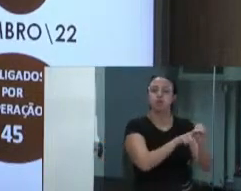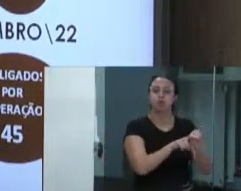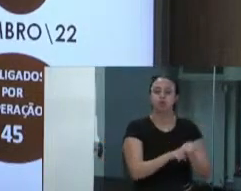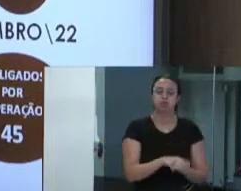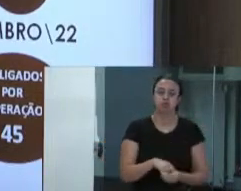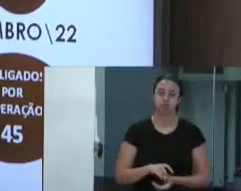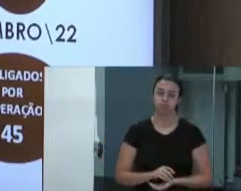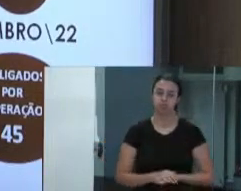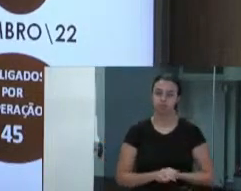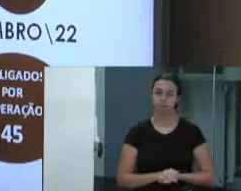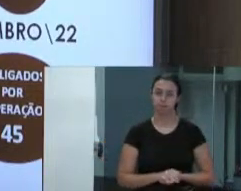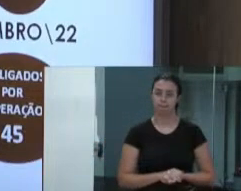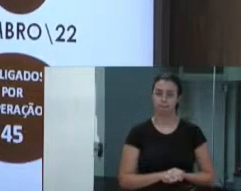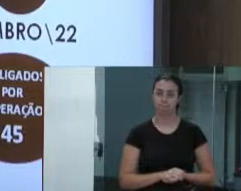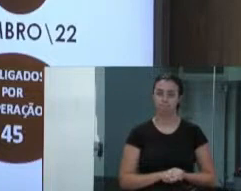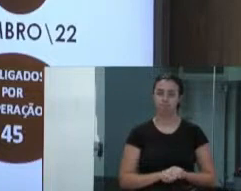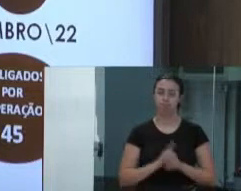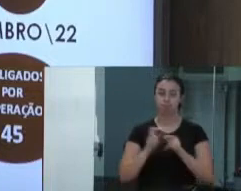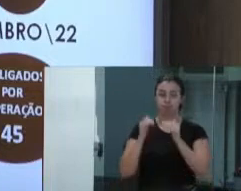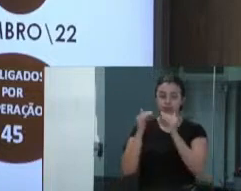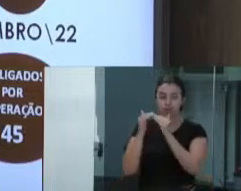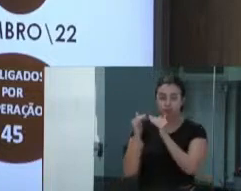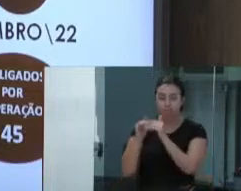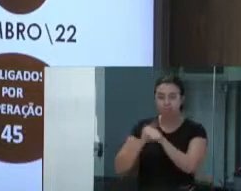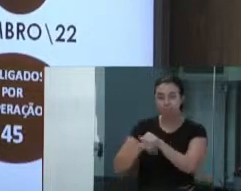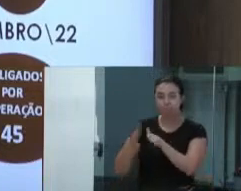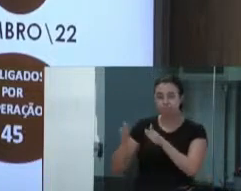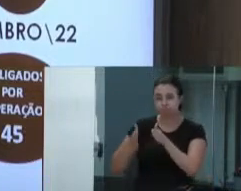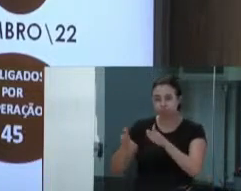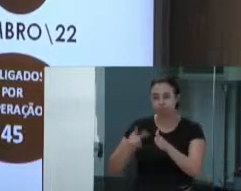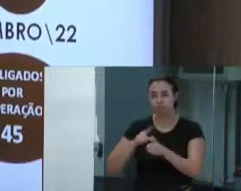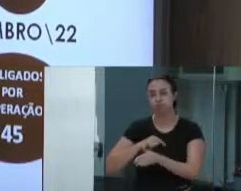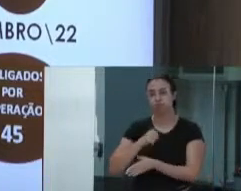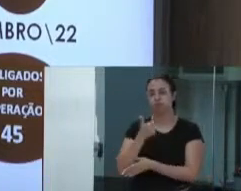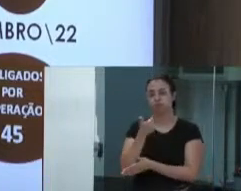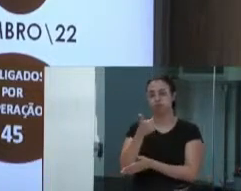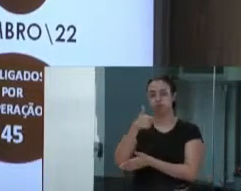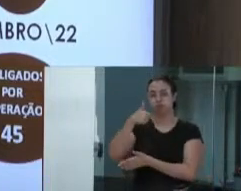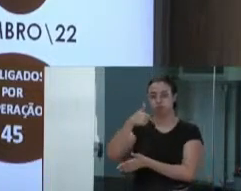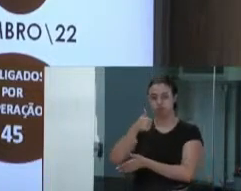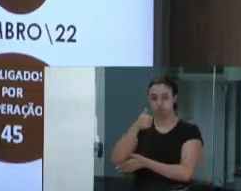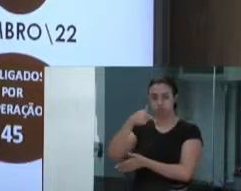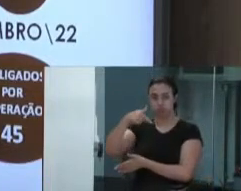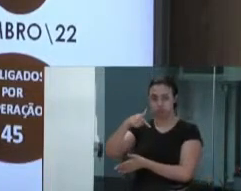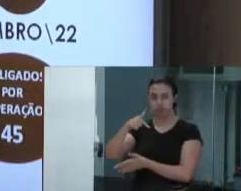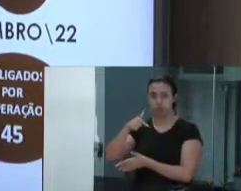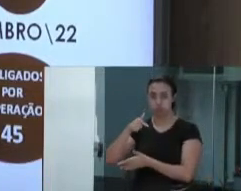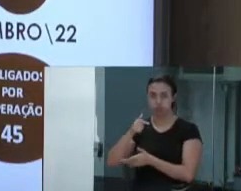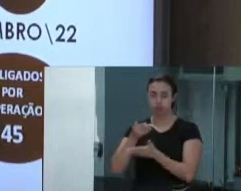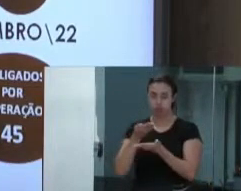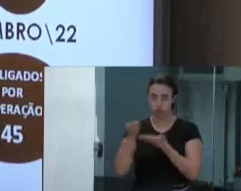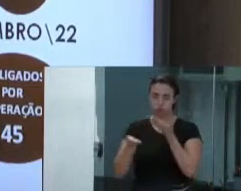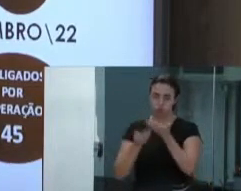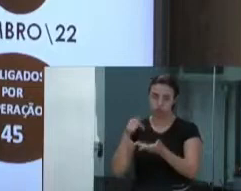tivemos 16. Na casa de passagem, também que é da população de rua, tivemos 117 atendimentos já esse